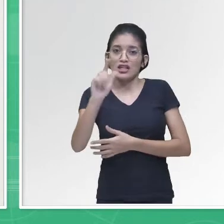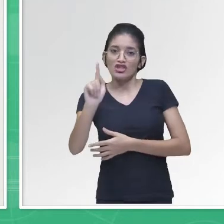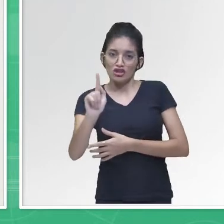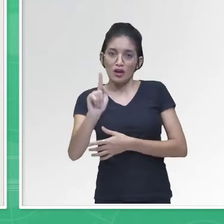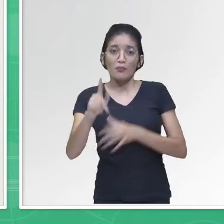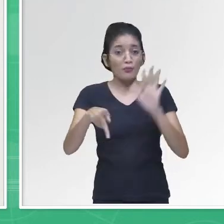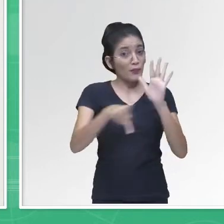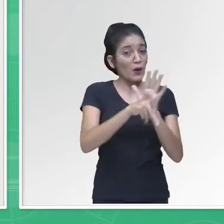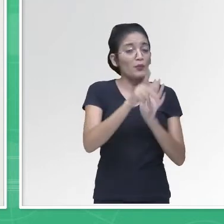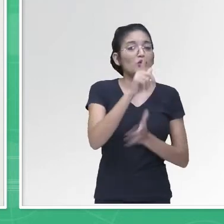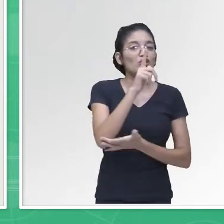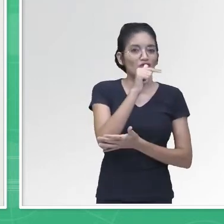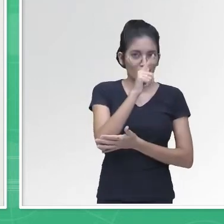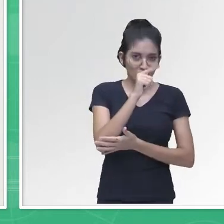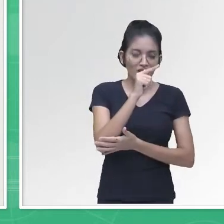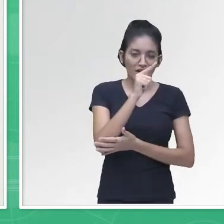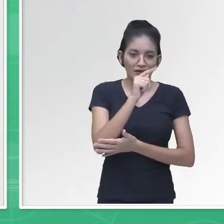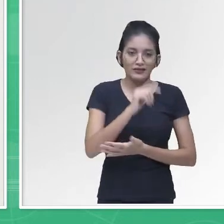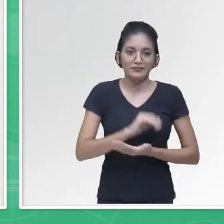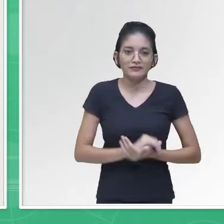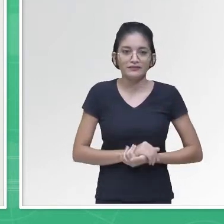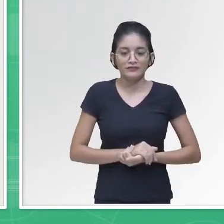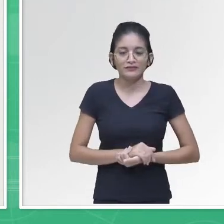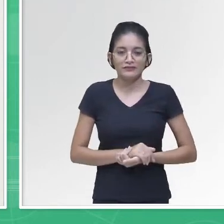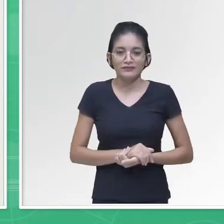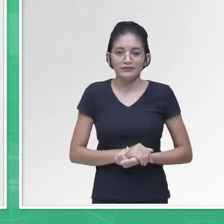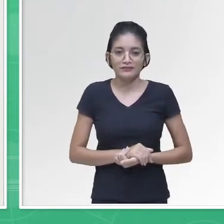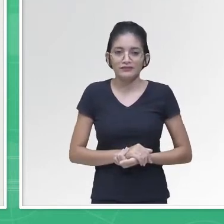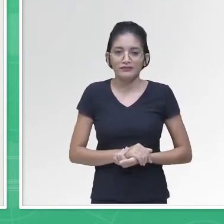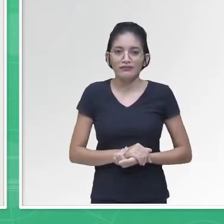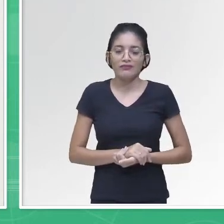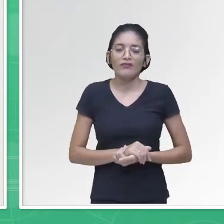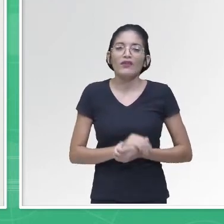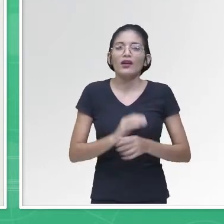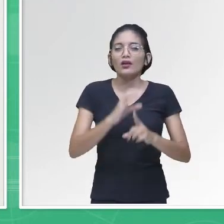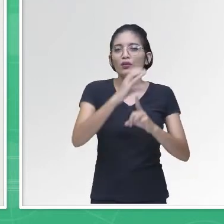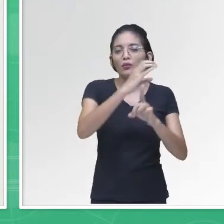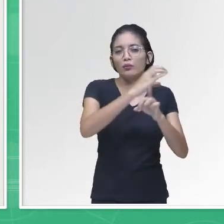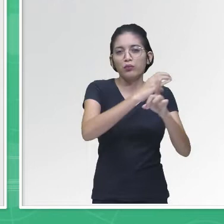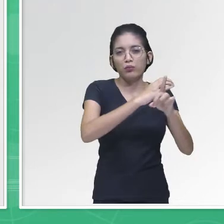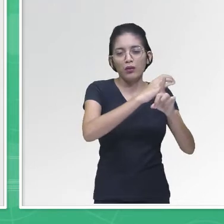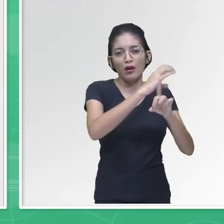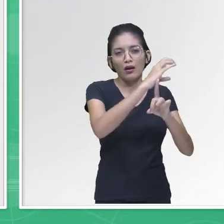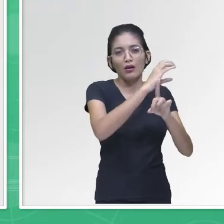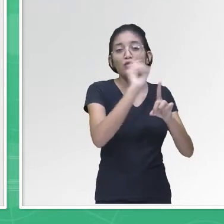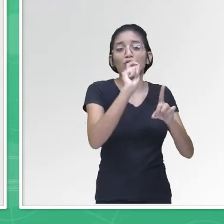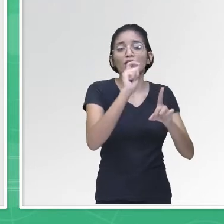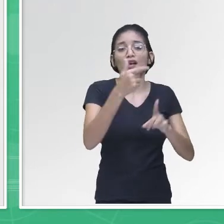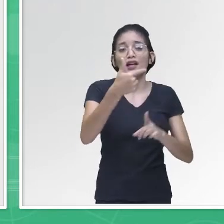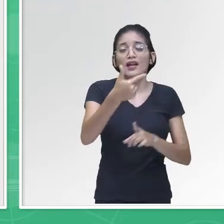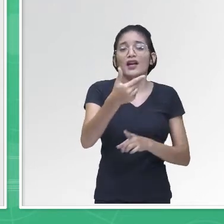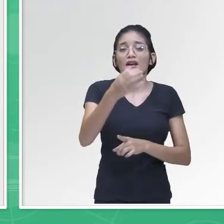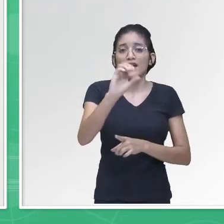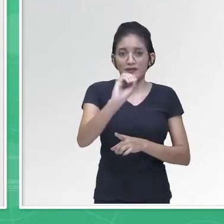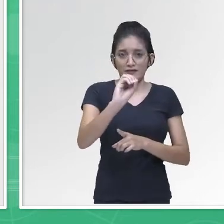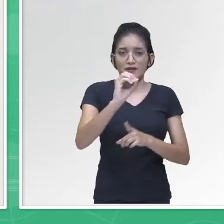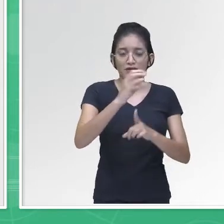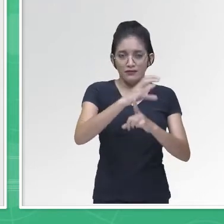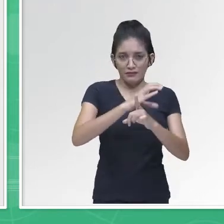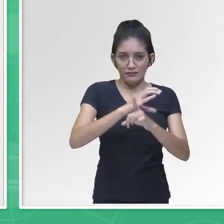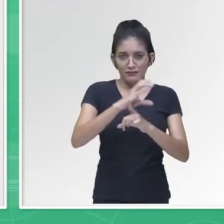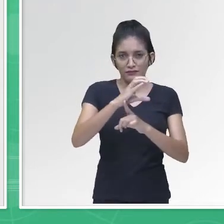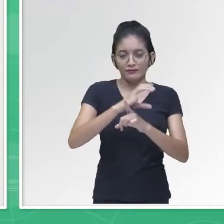Em 100 gramas de água, a uma temperatura de 20 graus Celsius, tá? Essa é